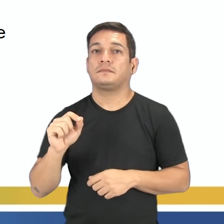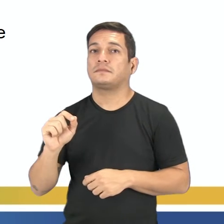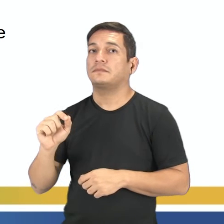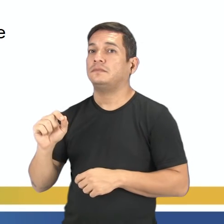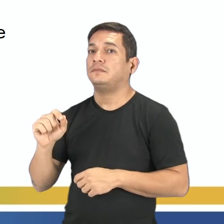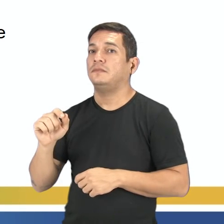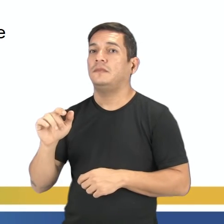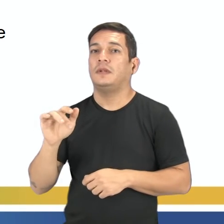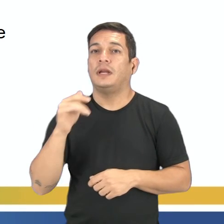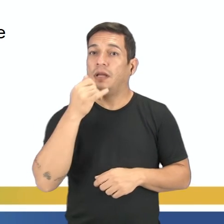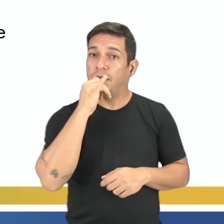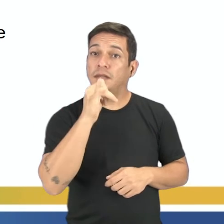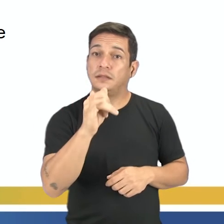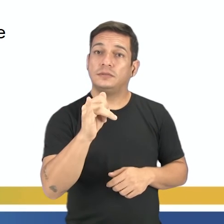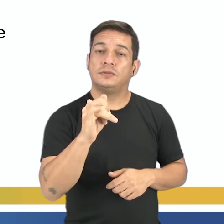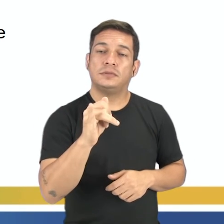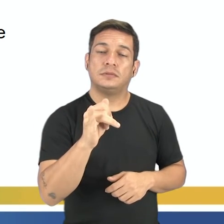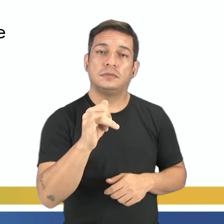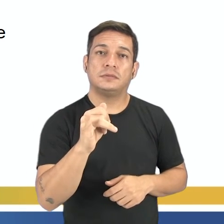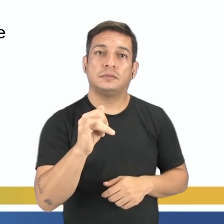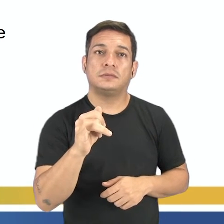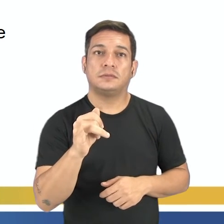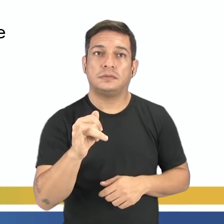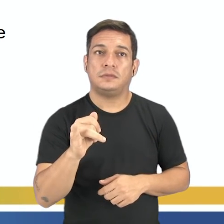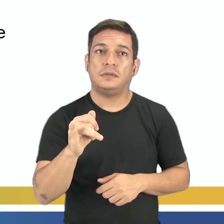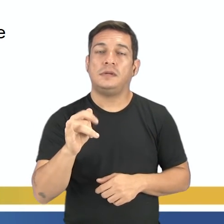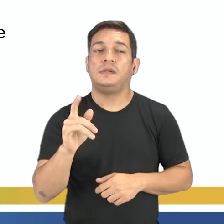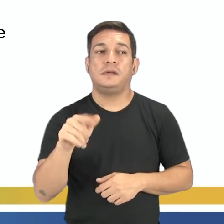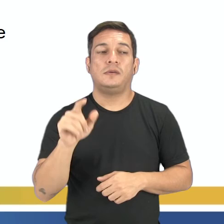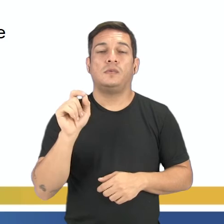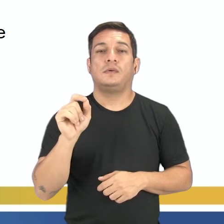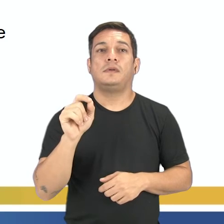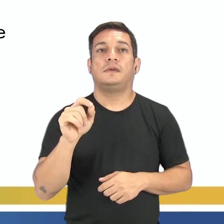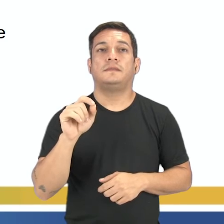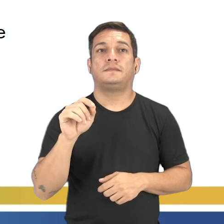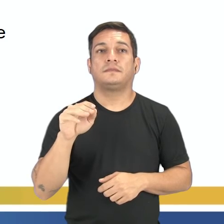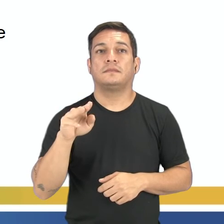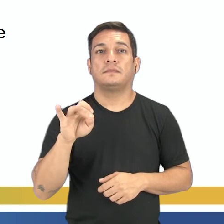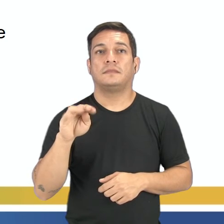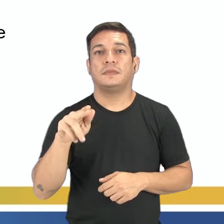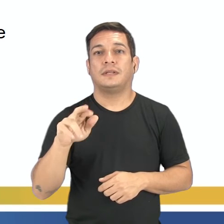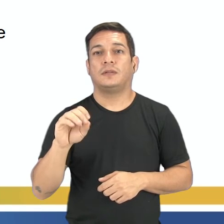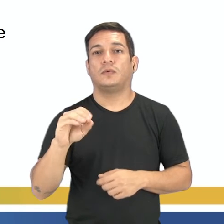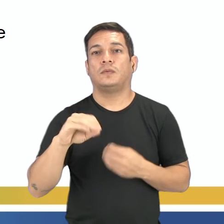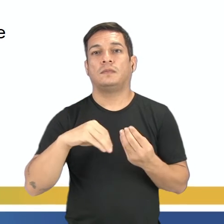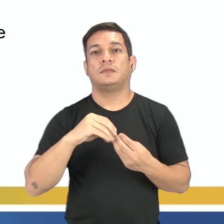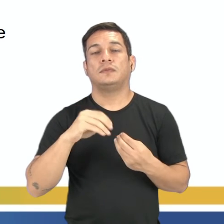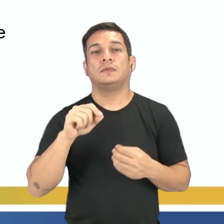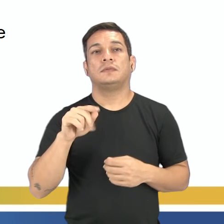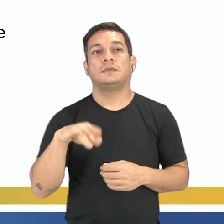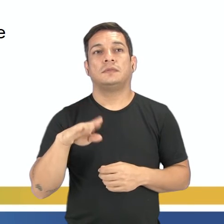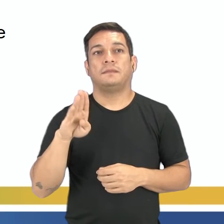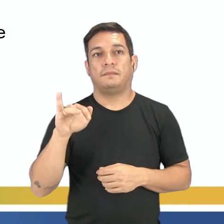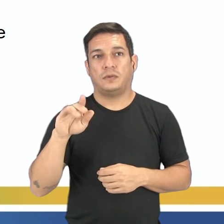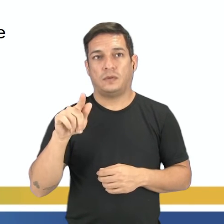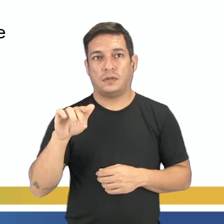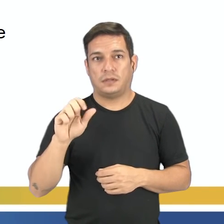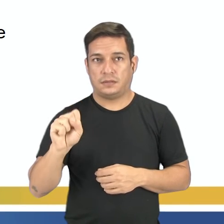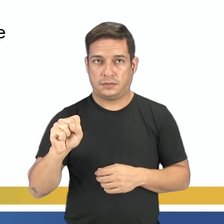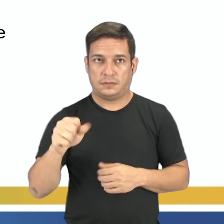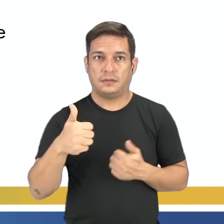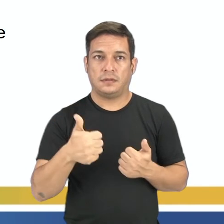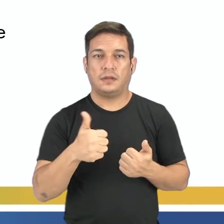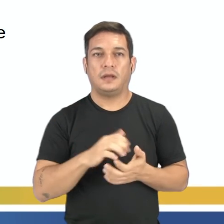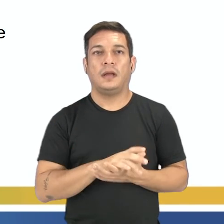uma fonte de energia. Tranquilo? Então, é o quê? O metano é constituído de quem? Biogás,